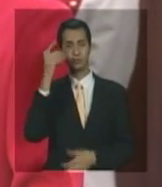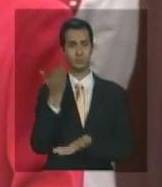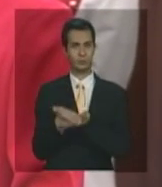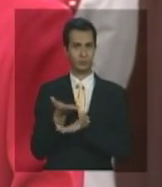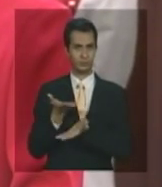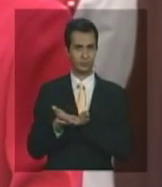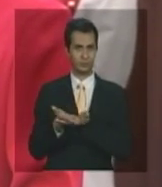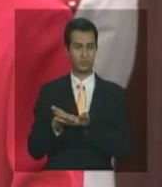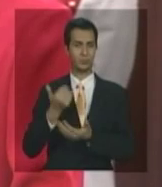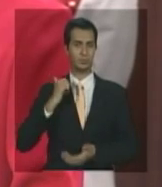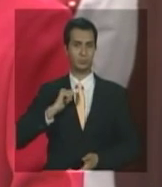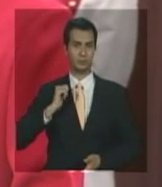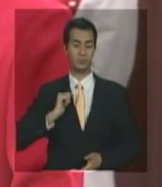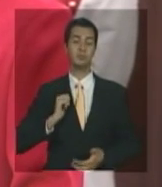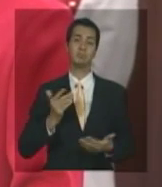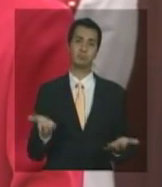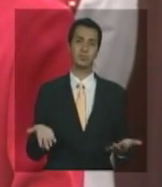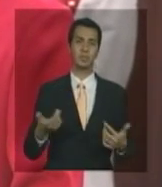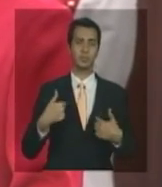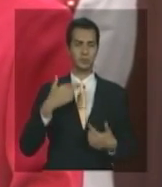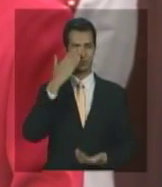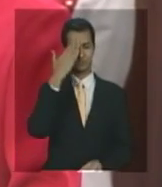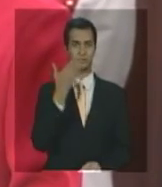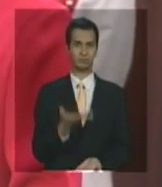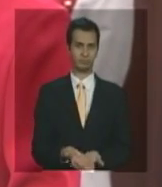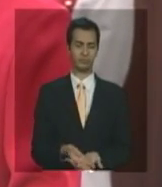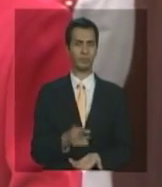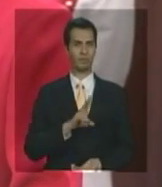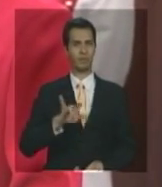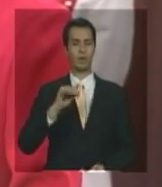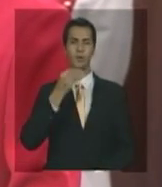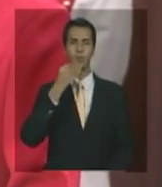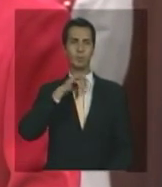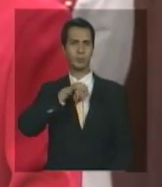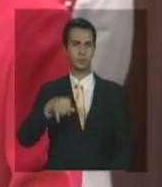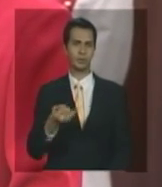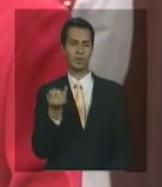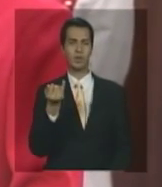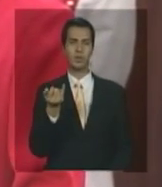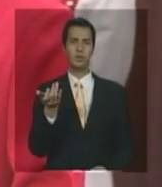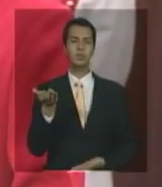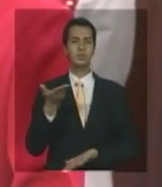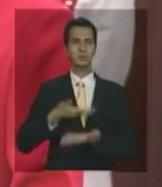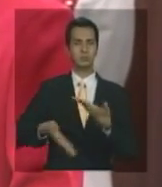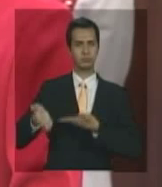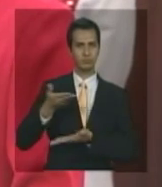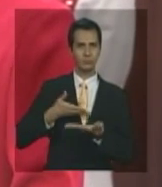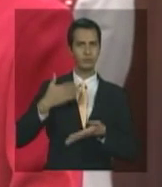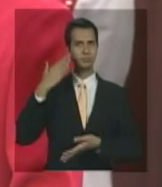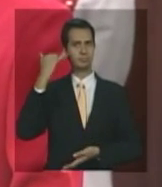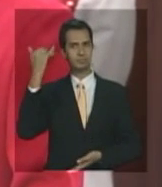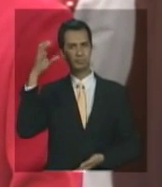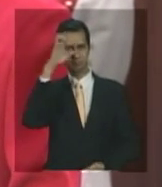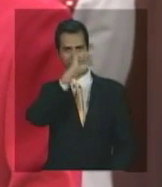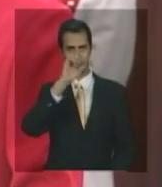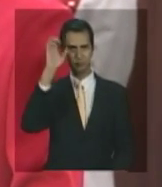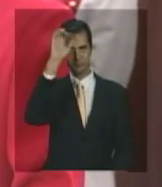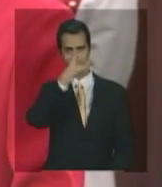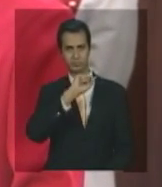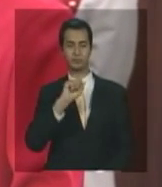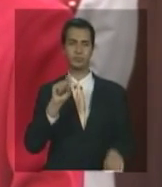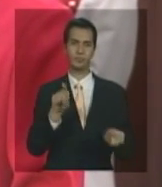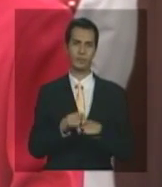Estou certa de que será valorosa oportunidade de intercambiar conhecimentos e de usufruir